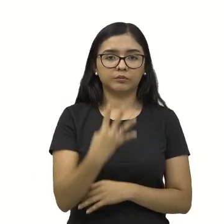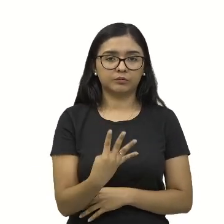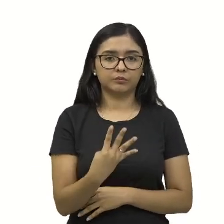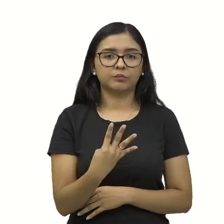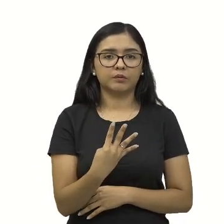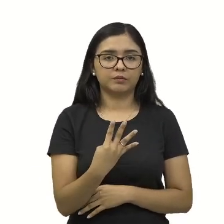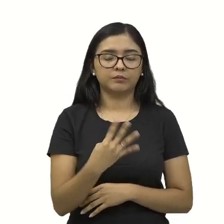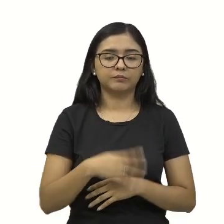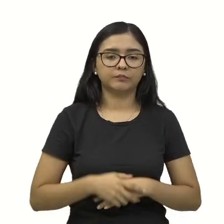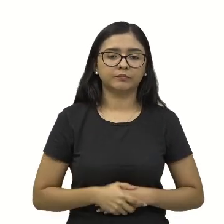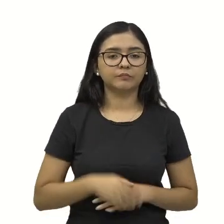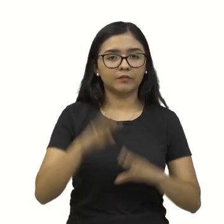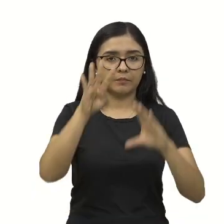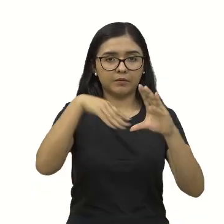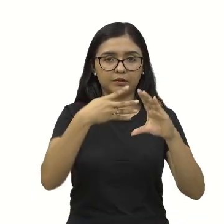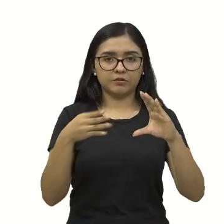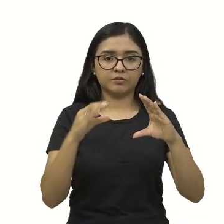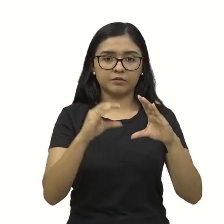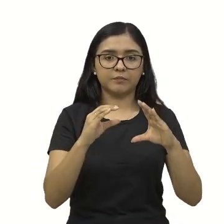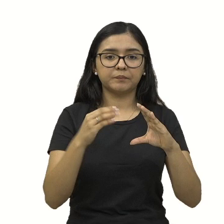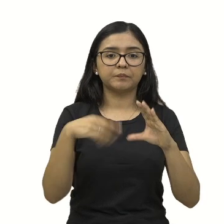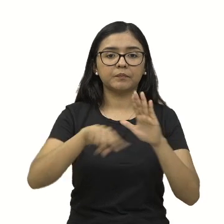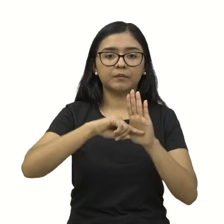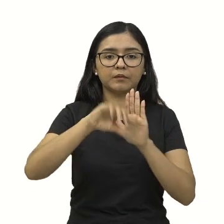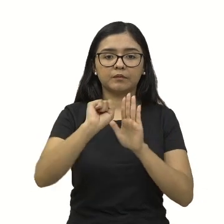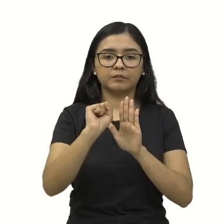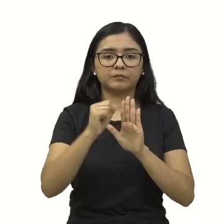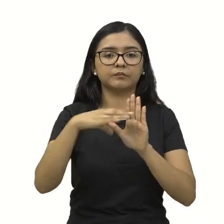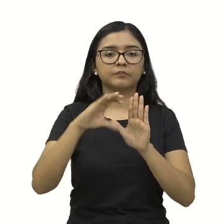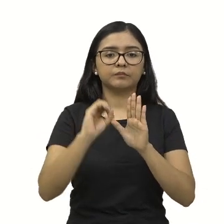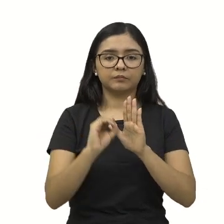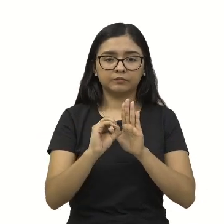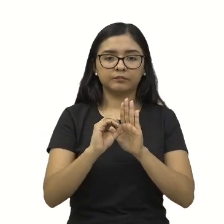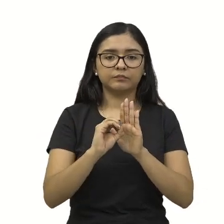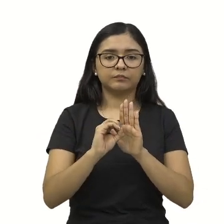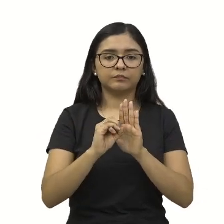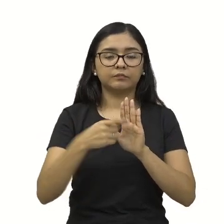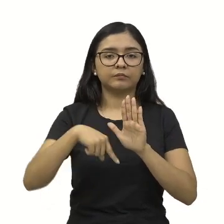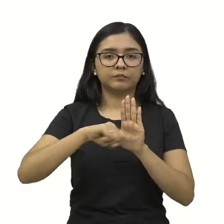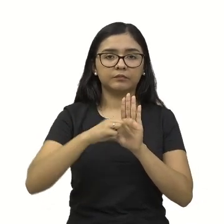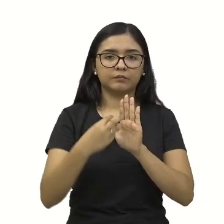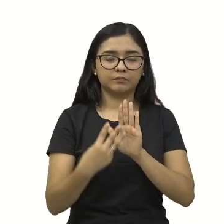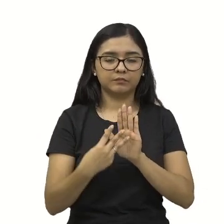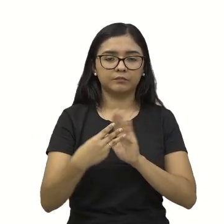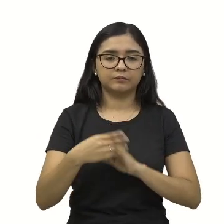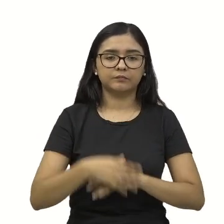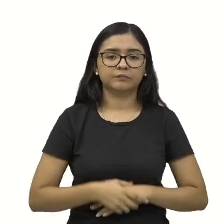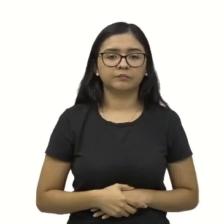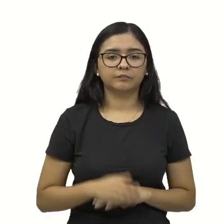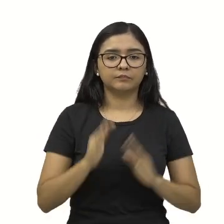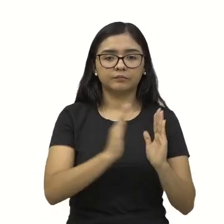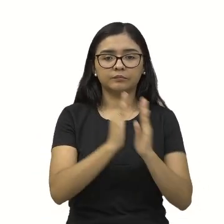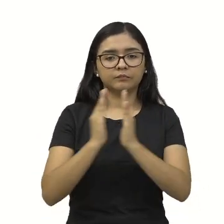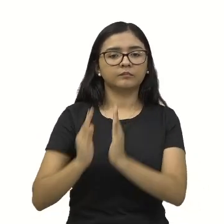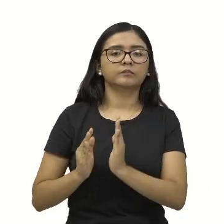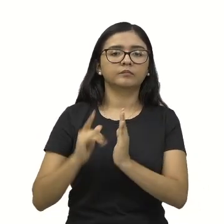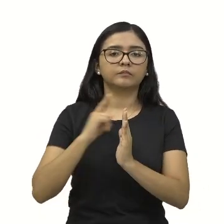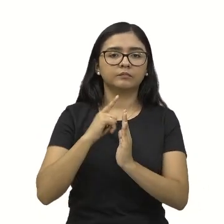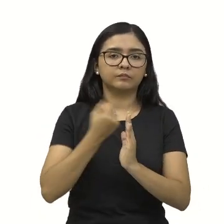matriz C. Menos 8, 0 e menos 3.